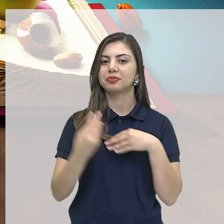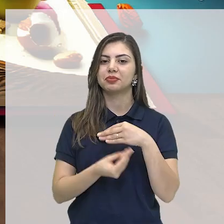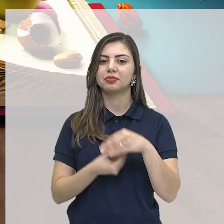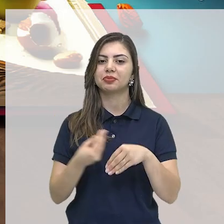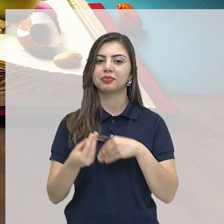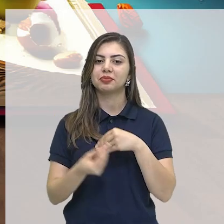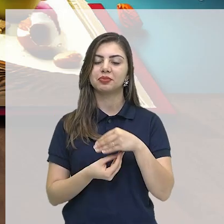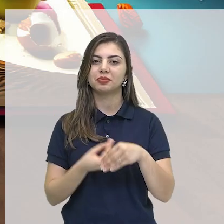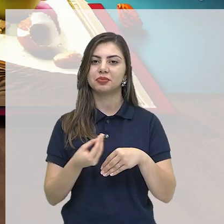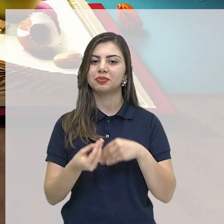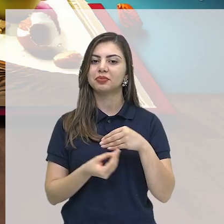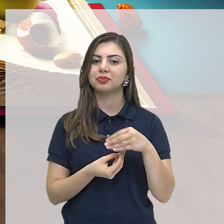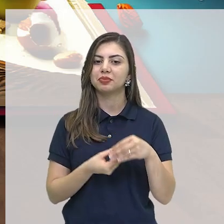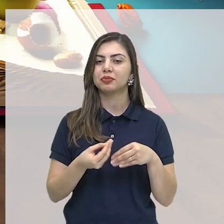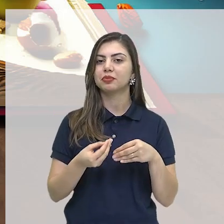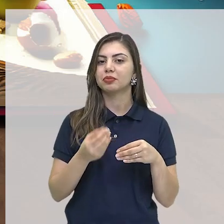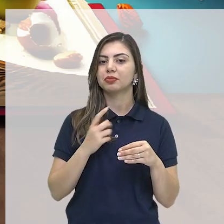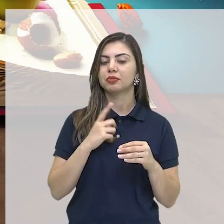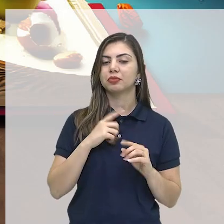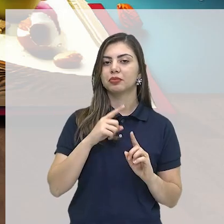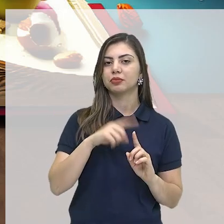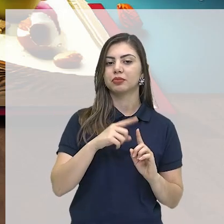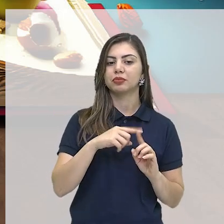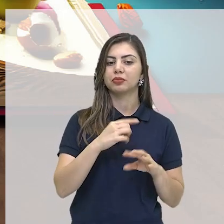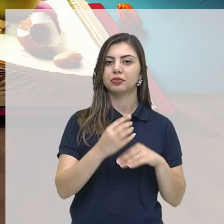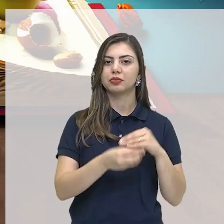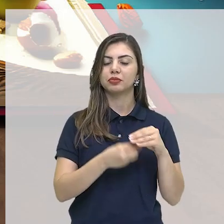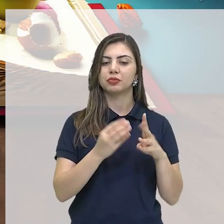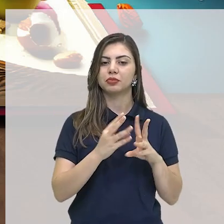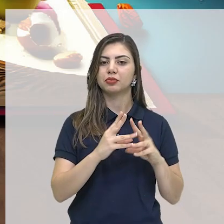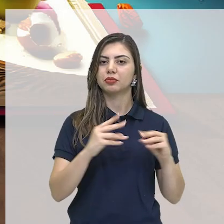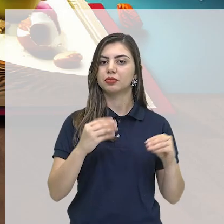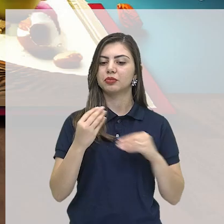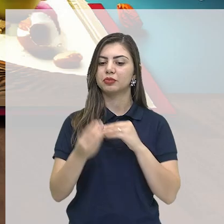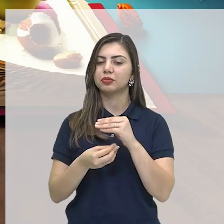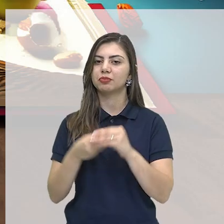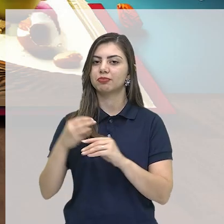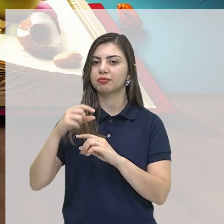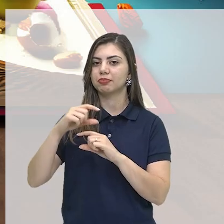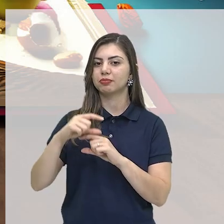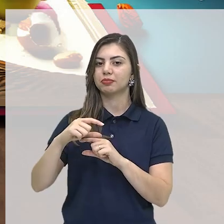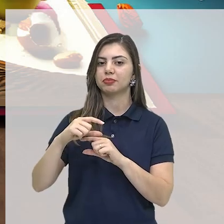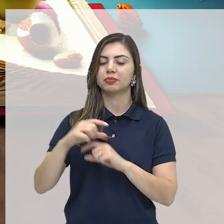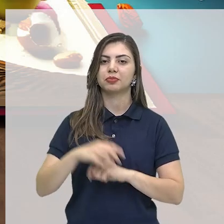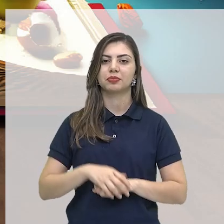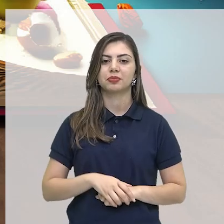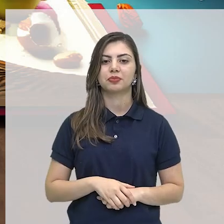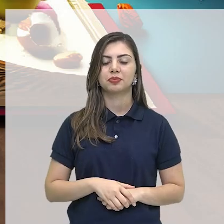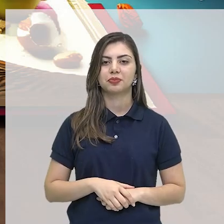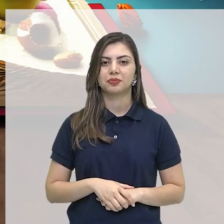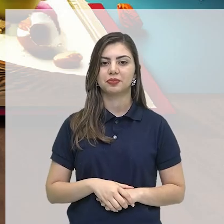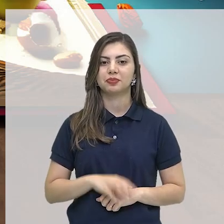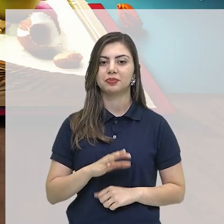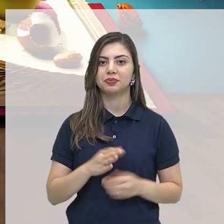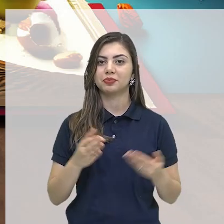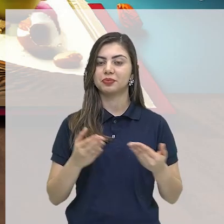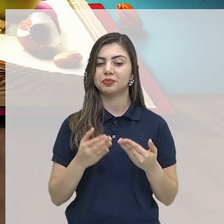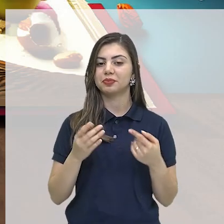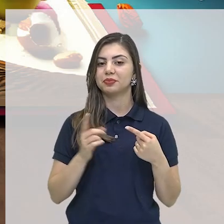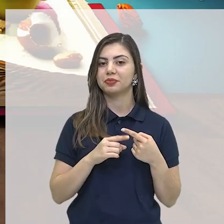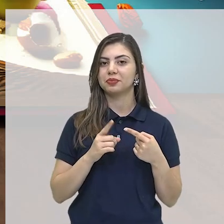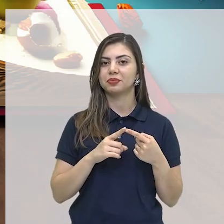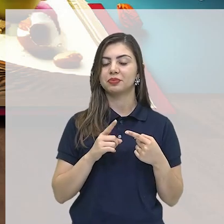dessas misturas, exemplificando as misturas homogêneas e as misturas heterogêneas. A começar aí